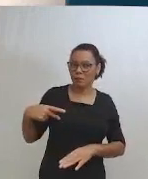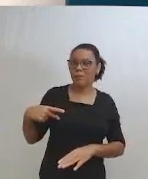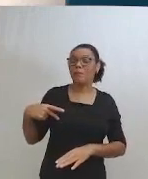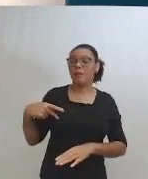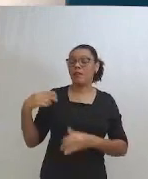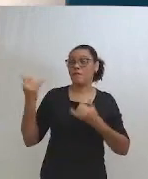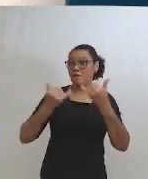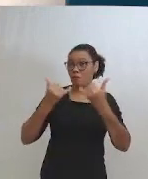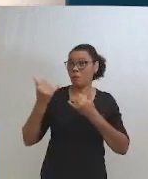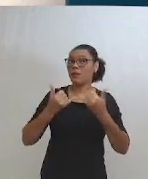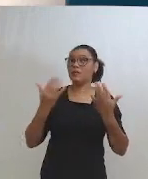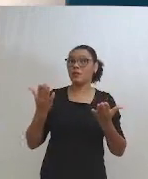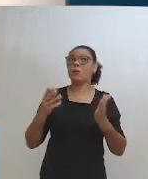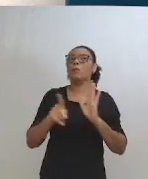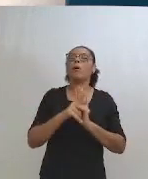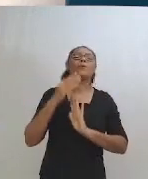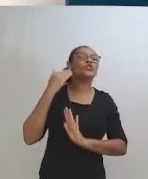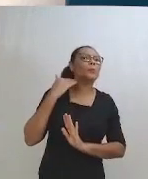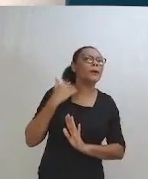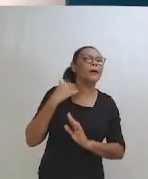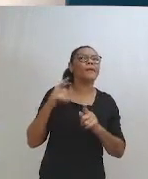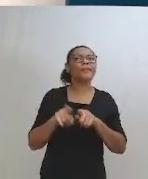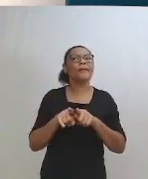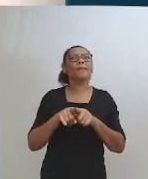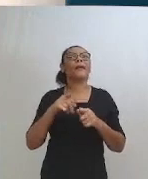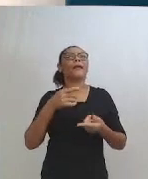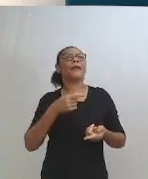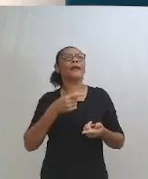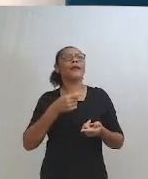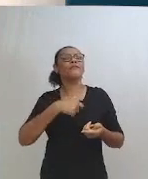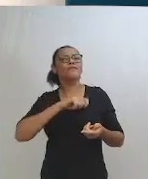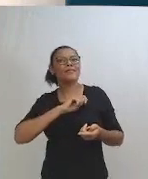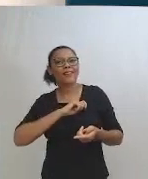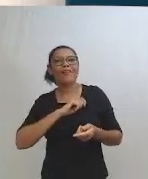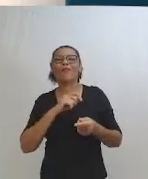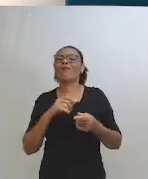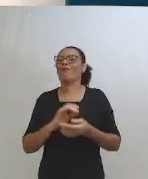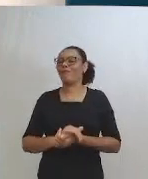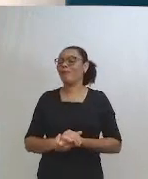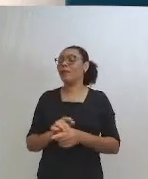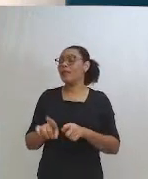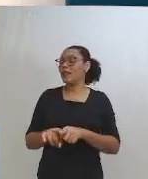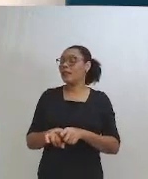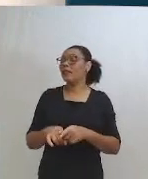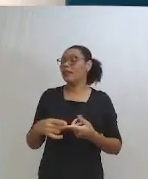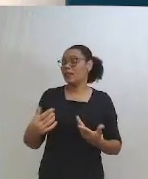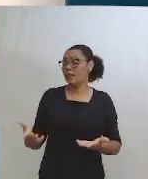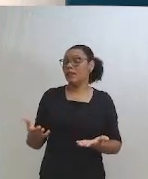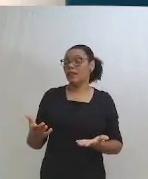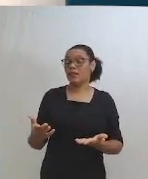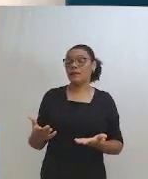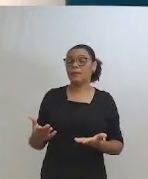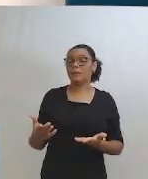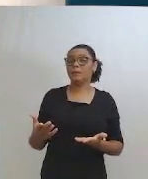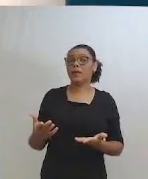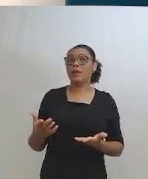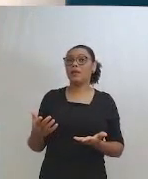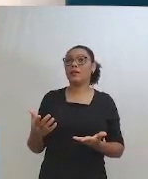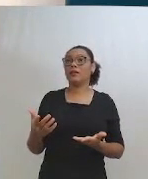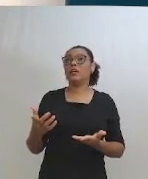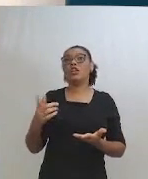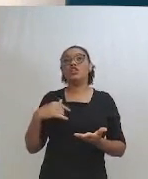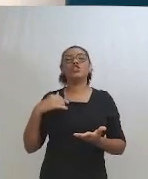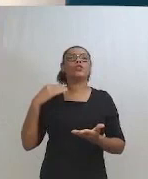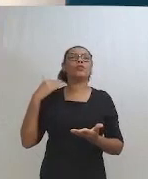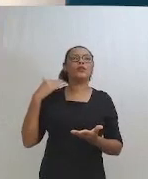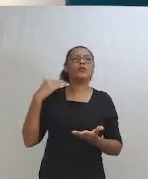fiscais, porque era um processo antigo e ele tratava ainda de movimentação bancária, que a Receita tinha tido